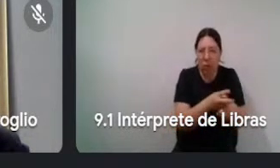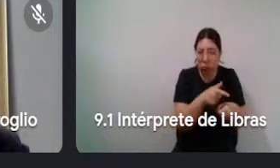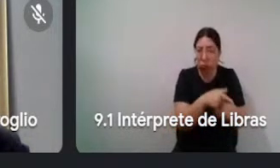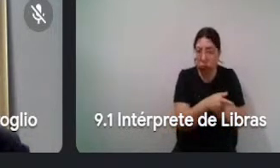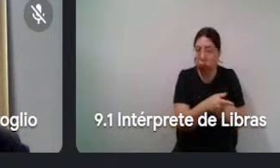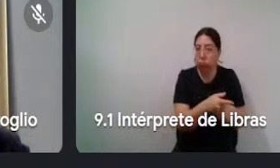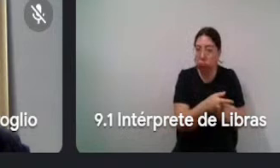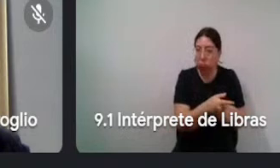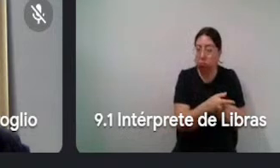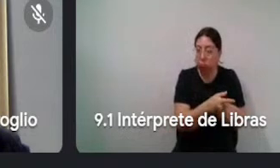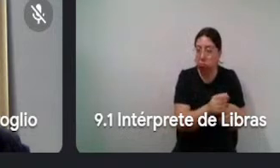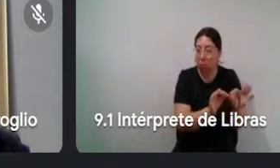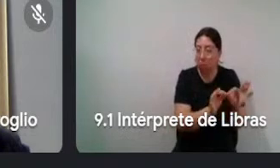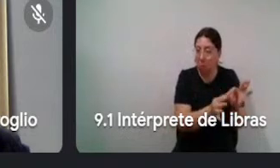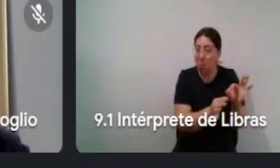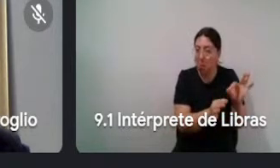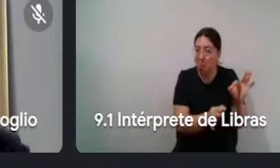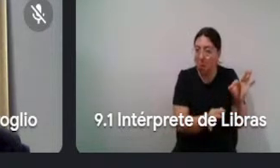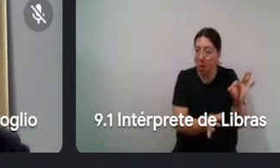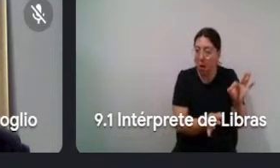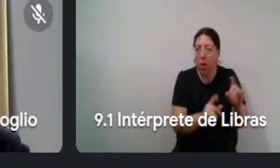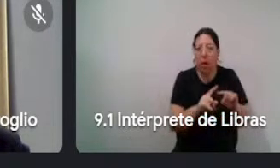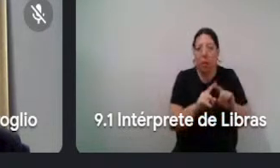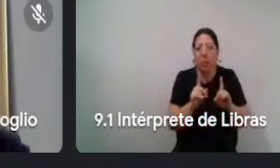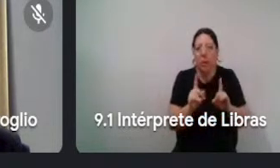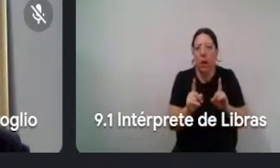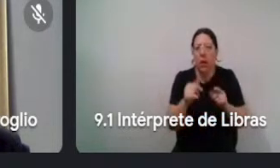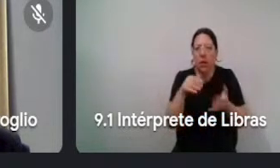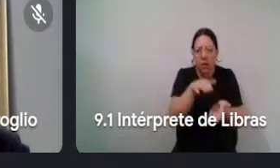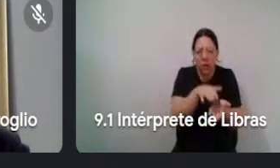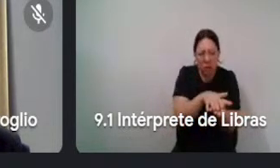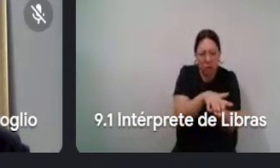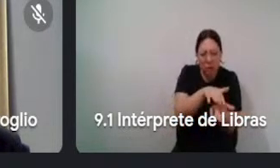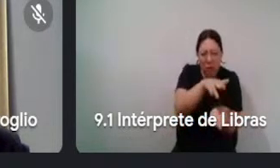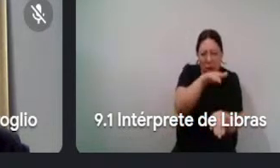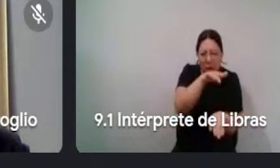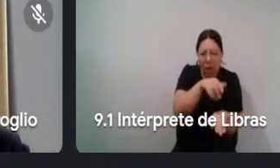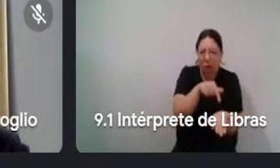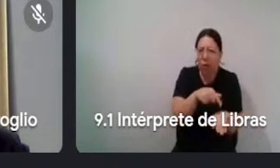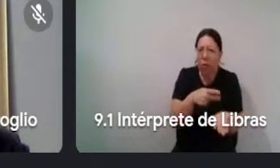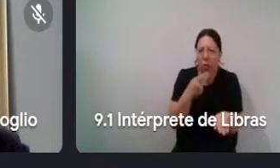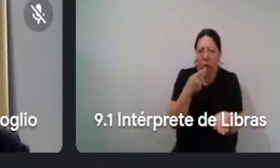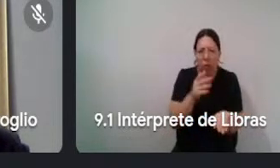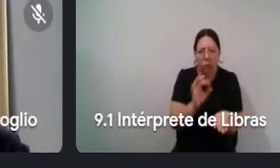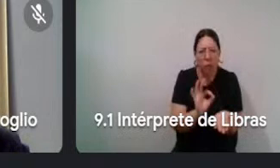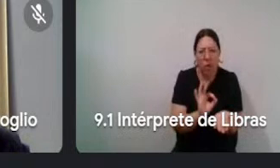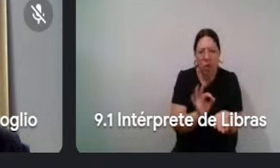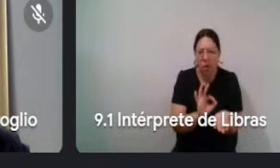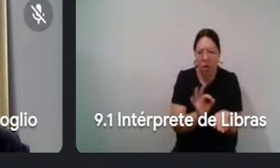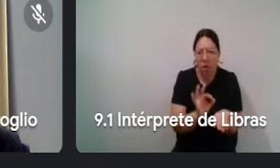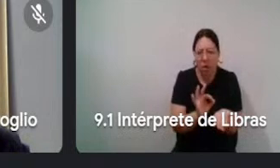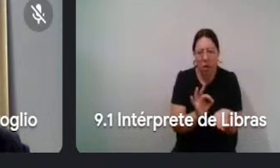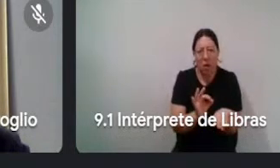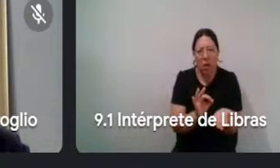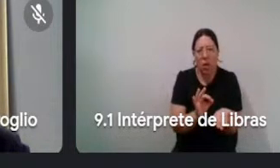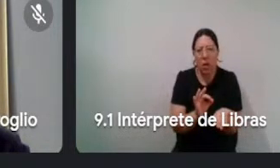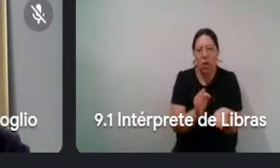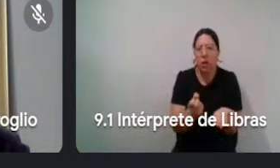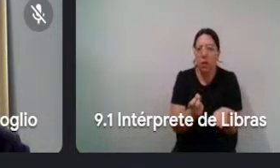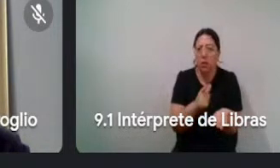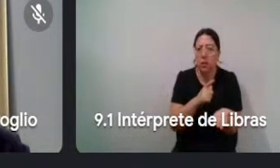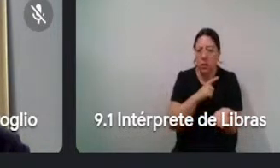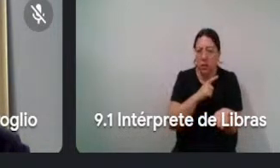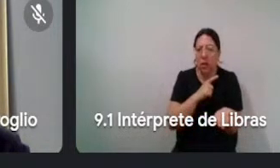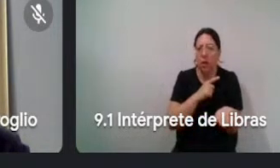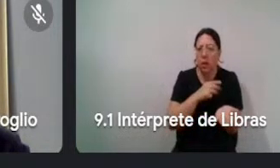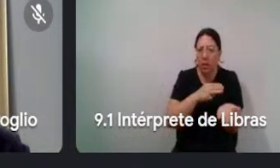reputo que não foi demonstrada nos autos a presença de nenhum destes requisitos na mensagem compartilhada pelo